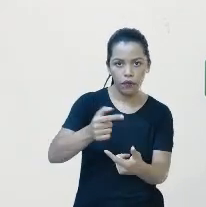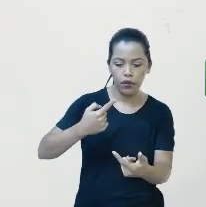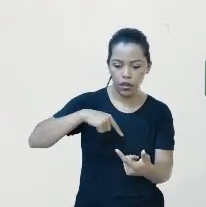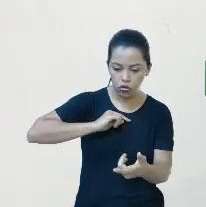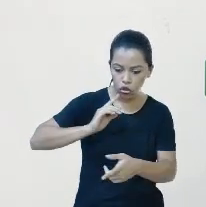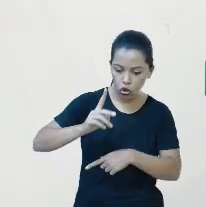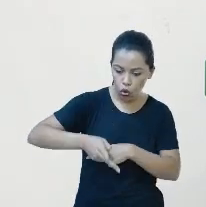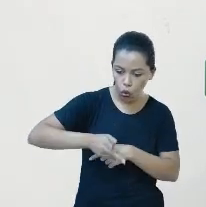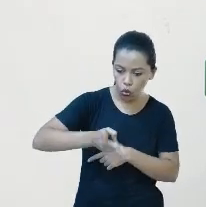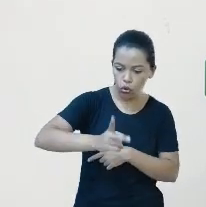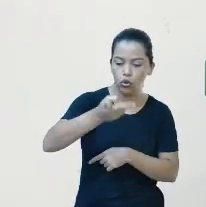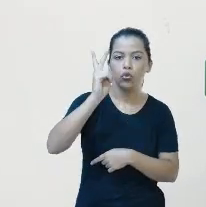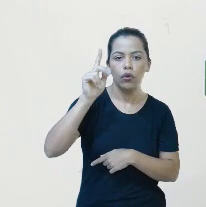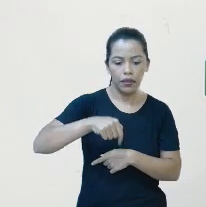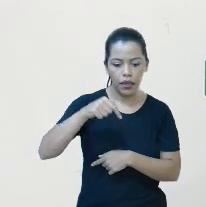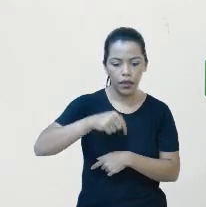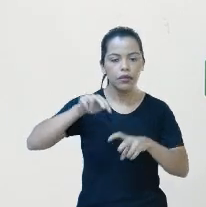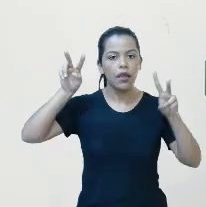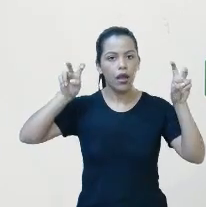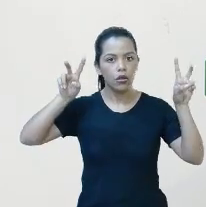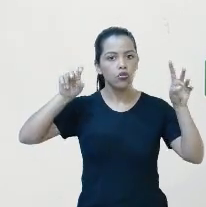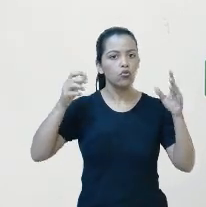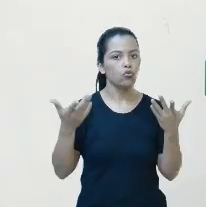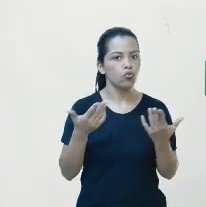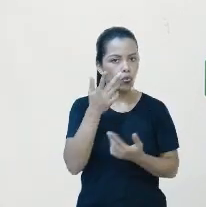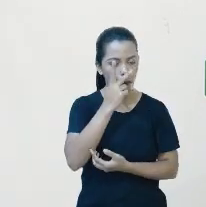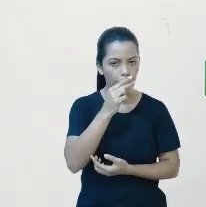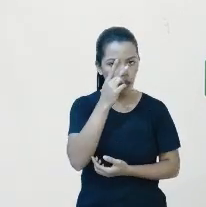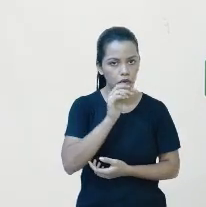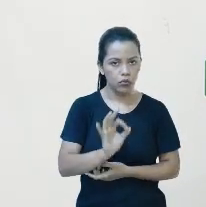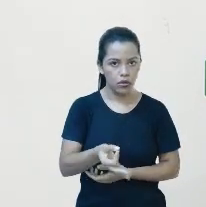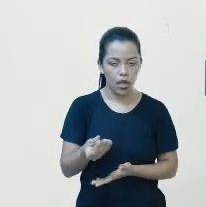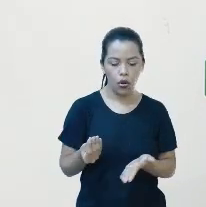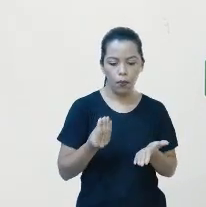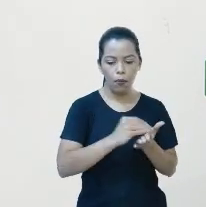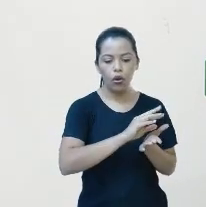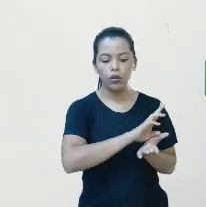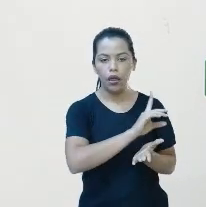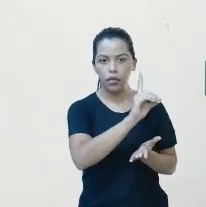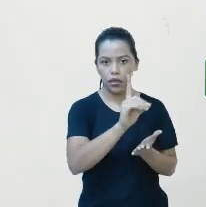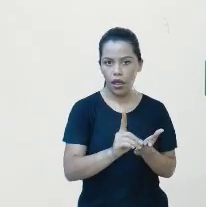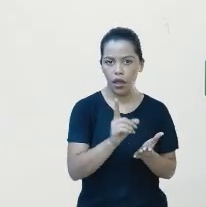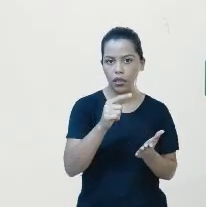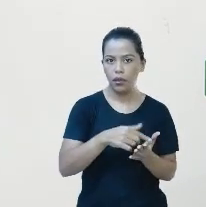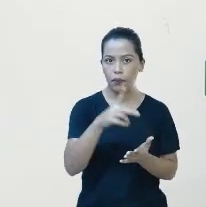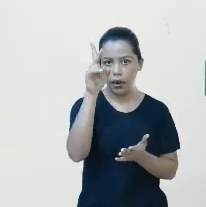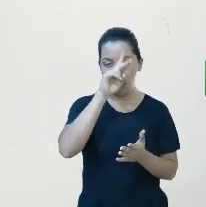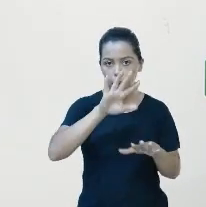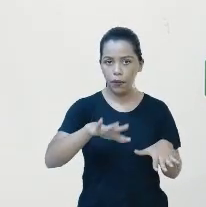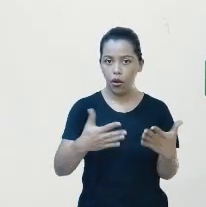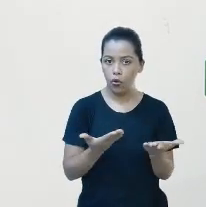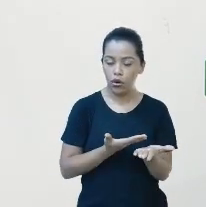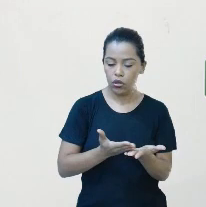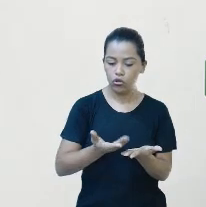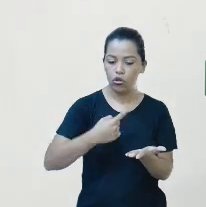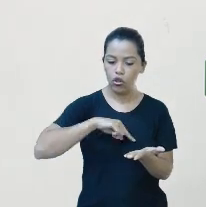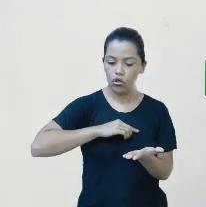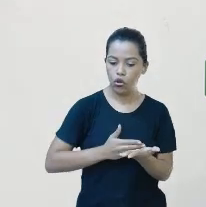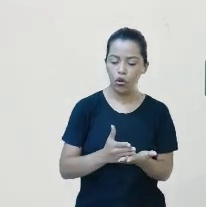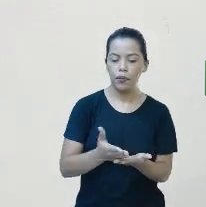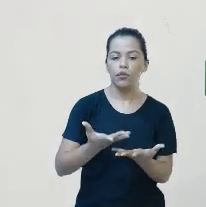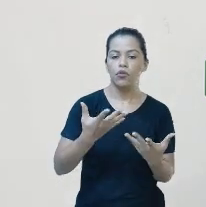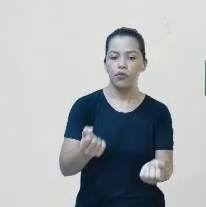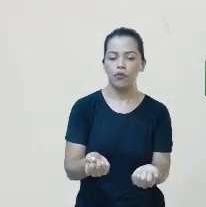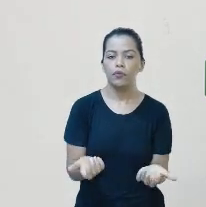dando continuidade, tá certo? Coloca aí a data no teu caderno para saber, para lembrar quando foi que a gente estudou e